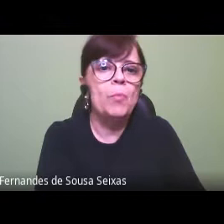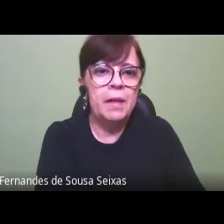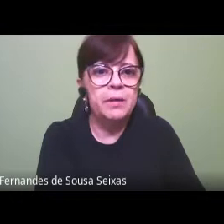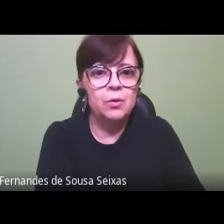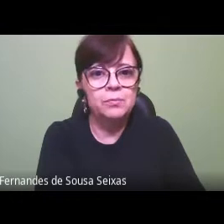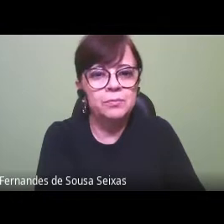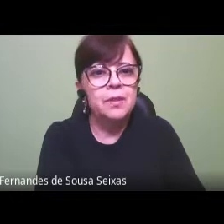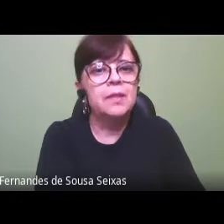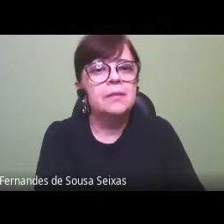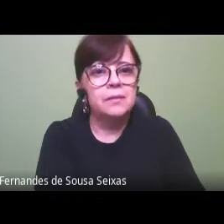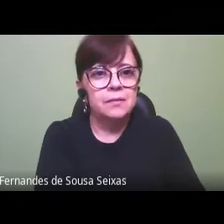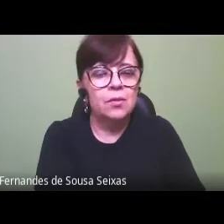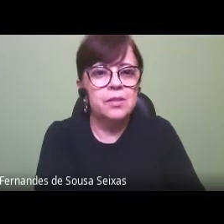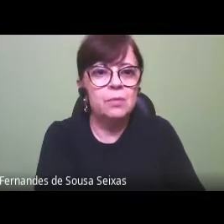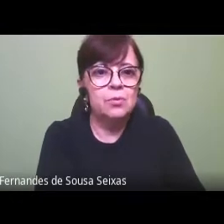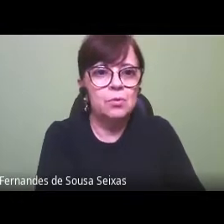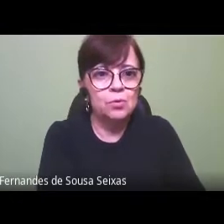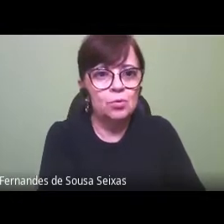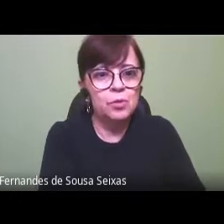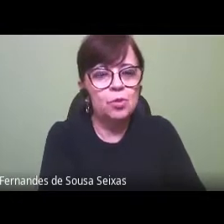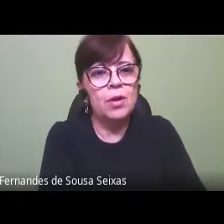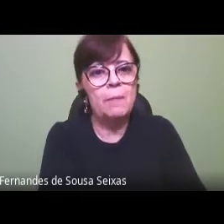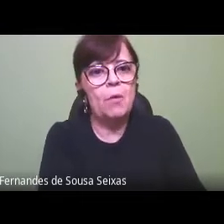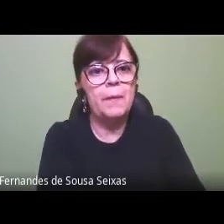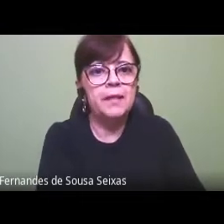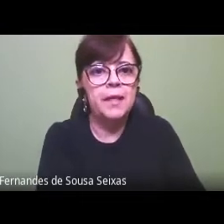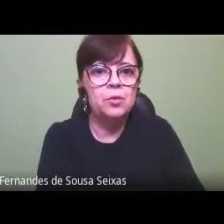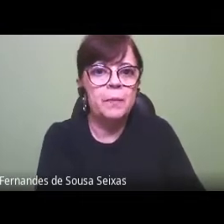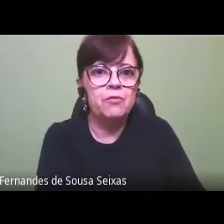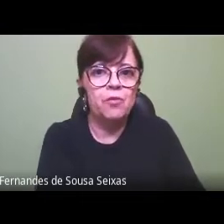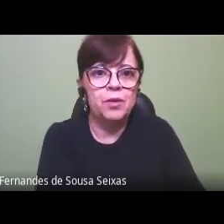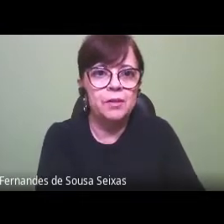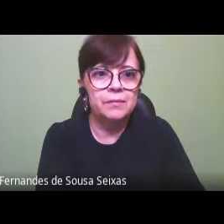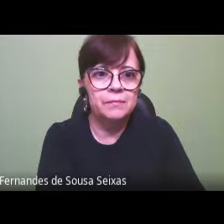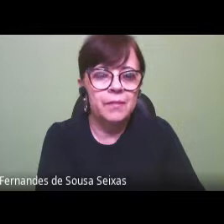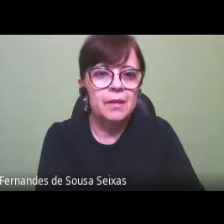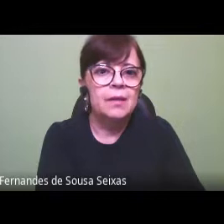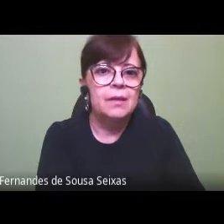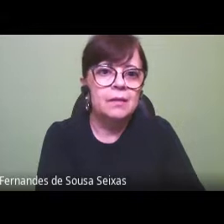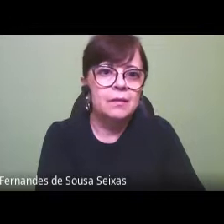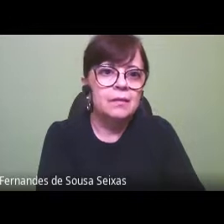a palma da mão, nós temos o costume de colocar a palma para dentro e para fora.